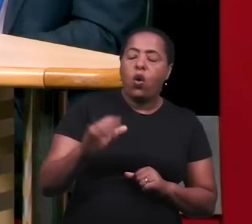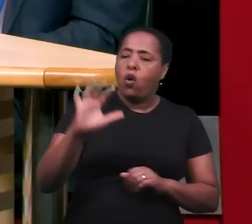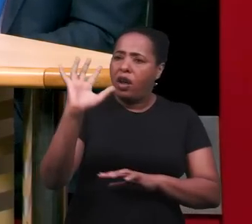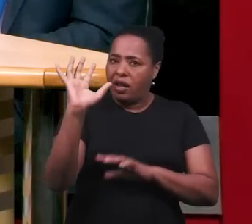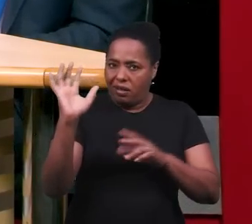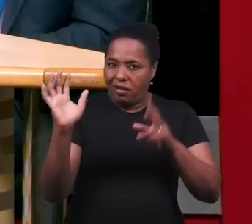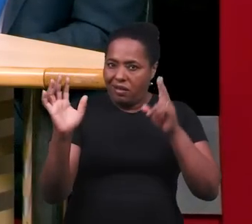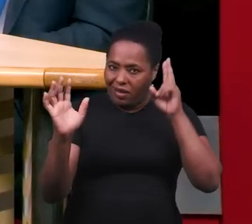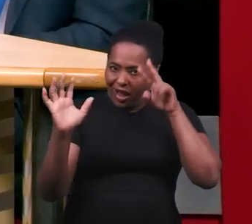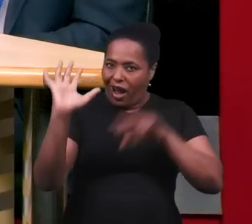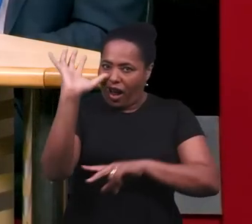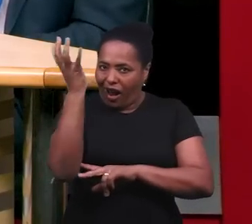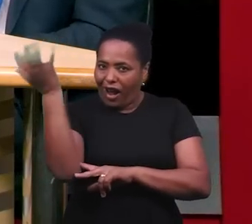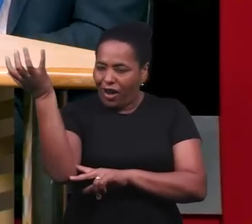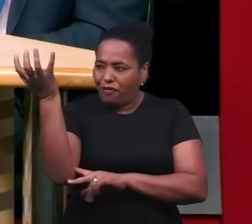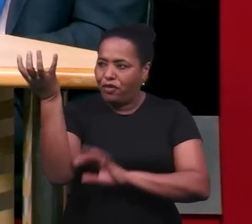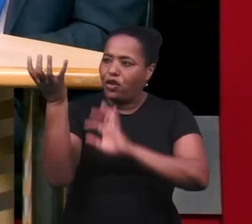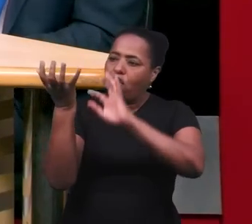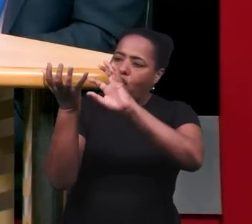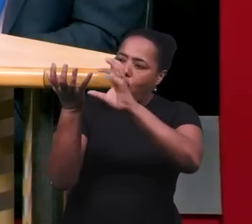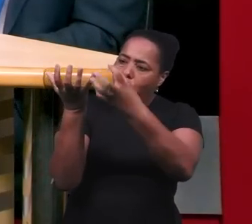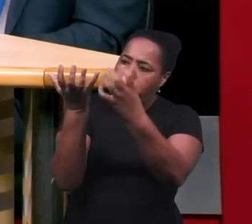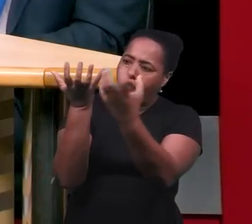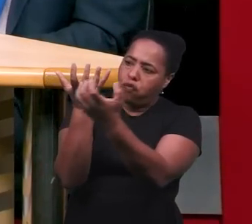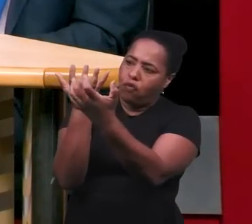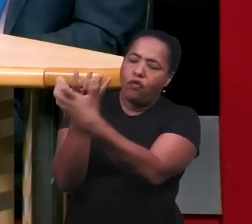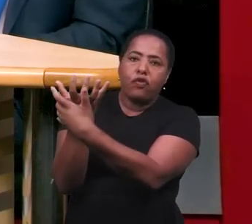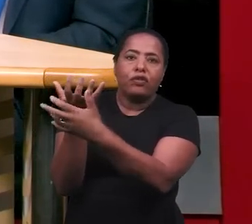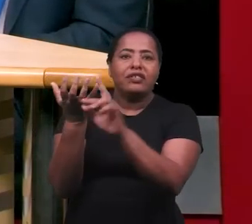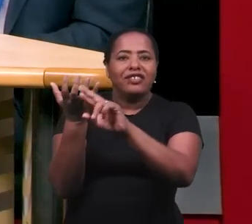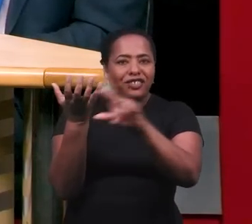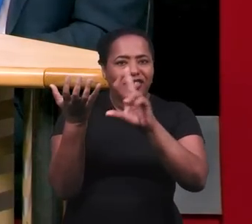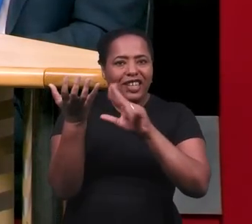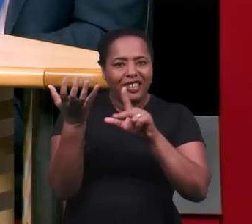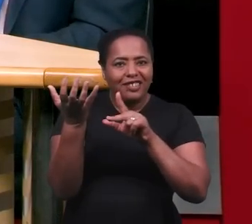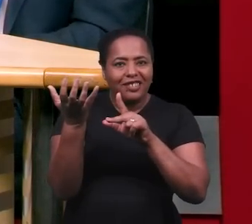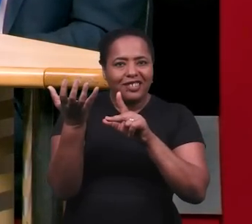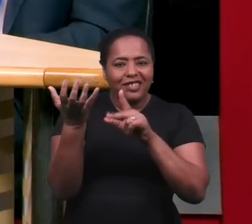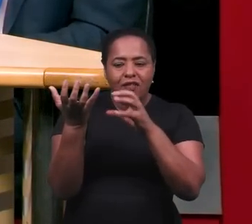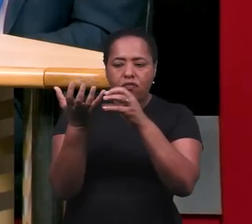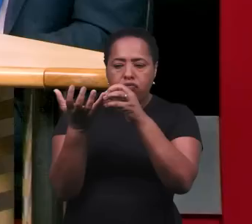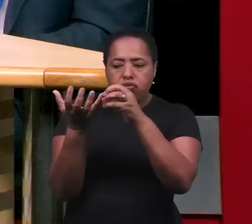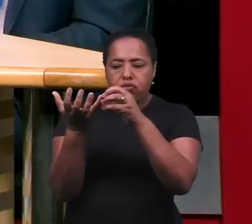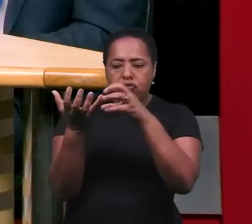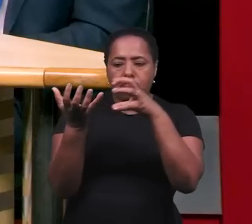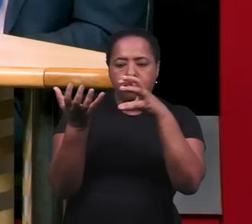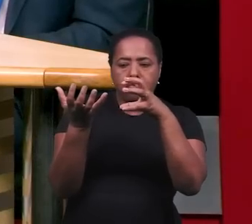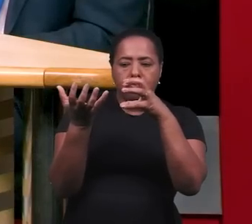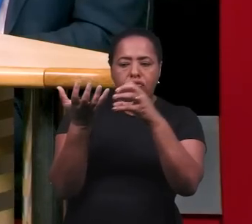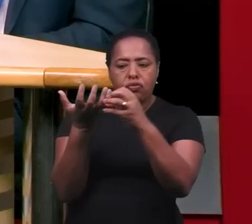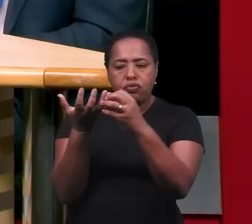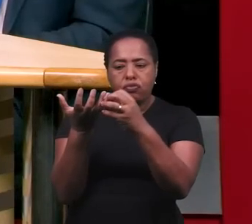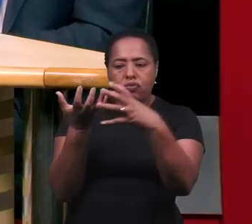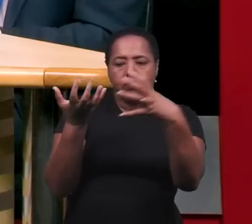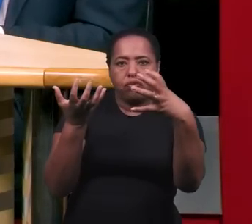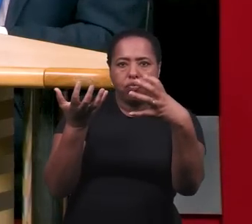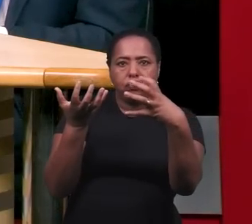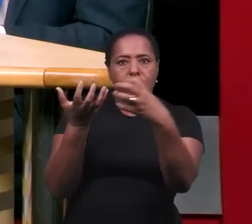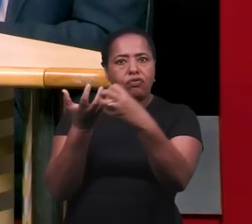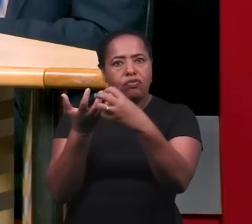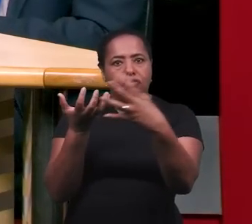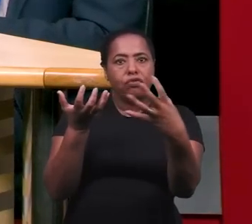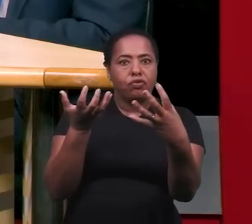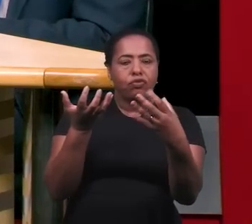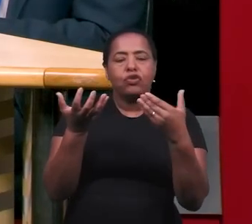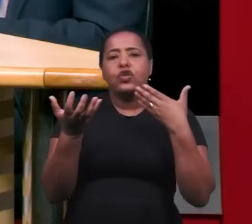igual ao outro e são da mesma árvore. Você não vai pegar nenhum fruto idêntico. Todos têm um tamanho diferenciado, uma coloração, uma